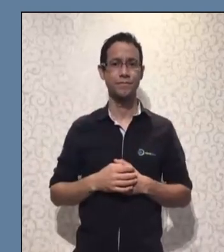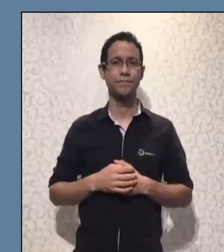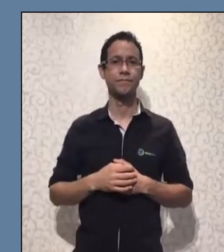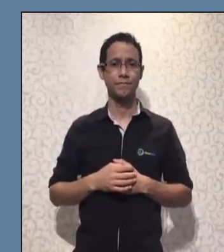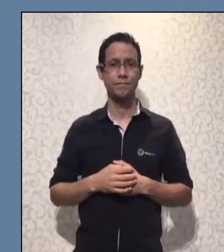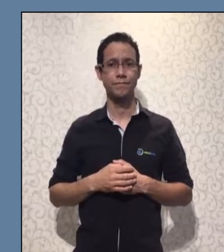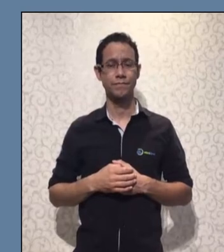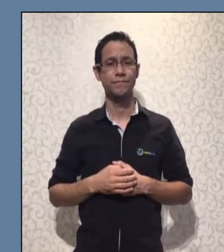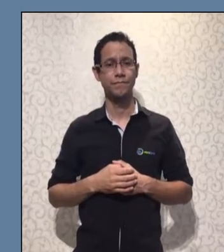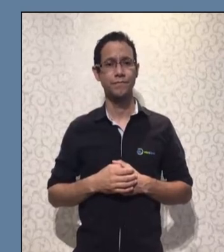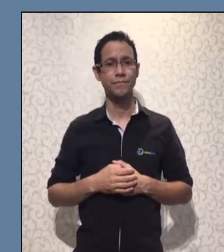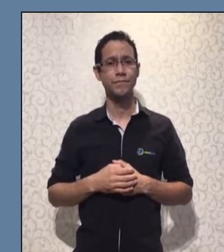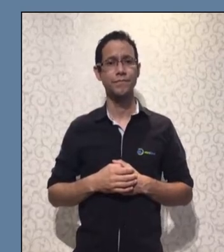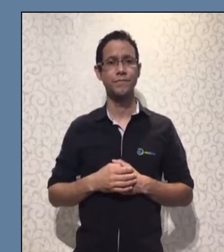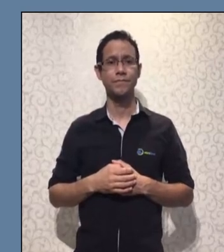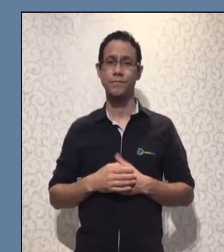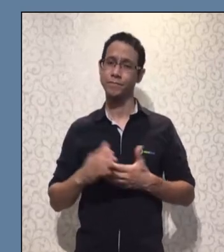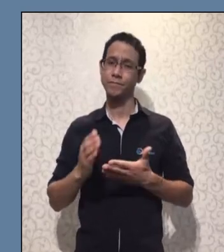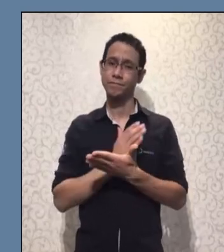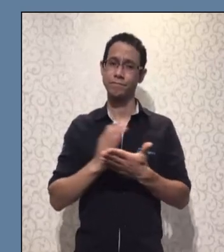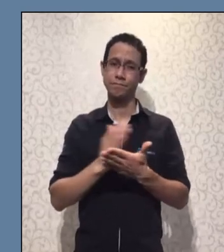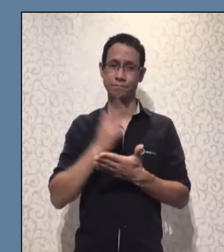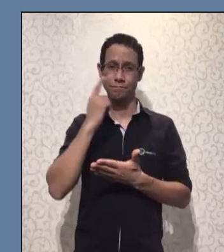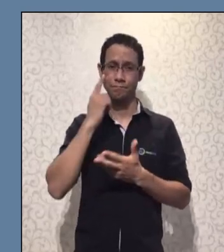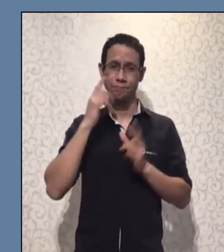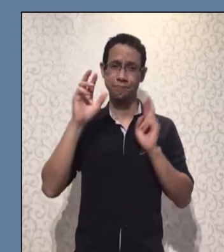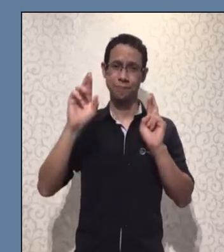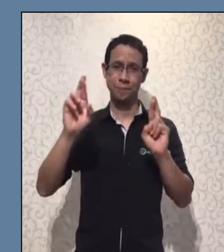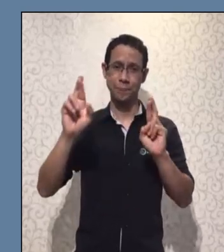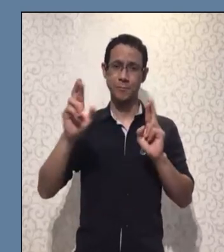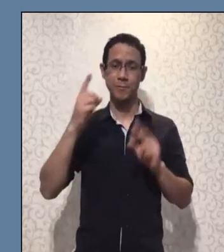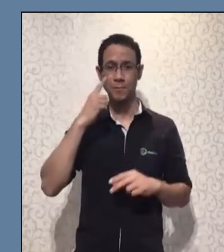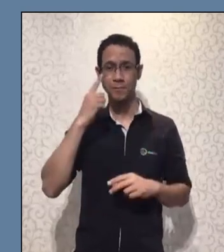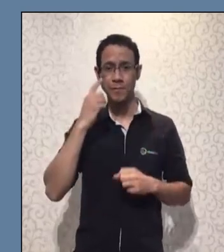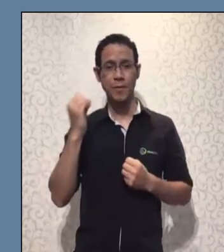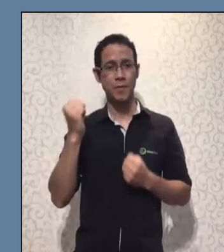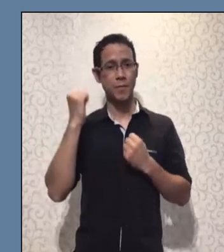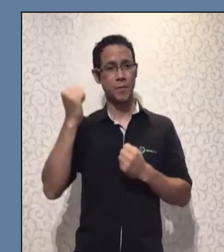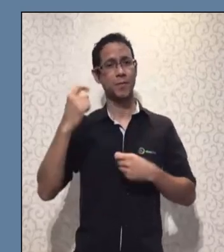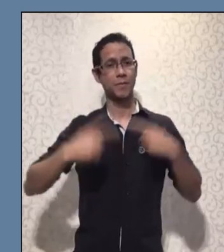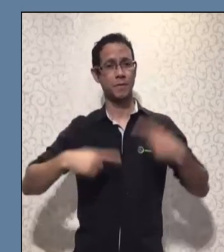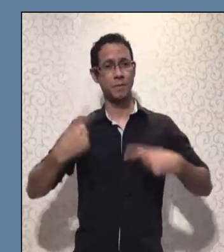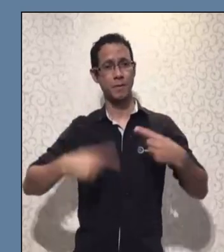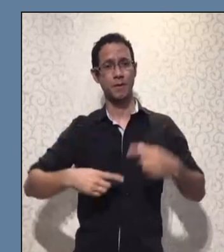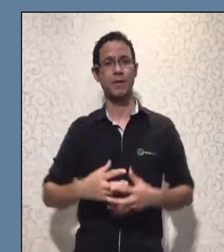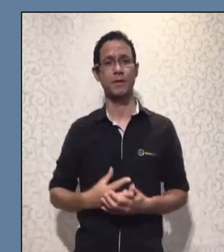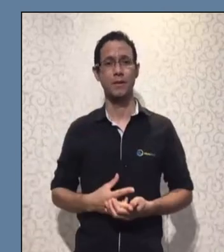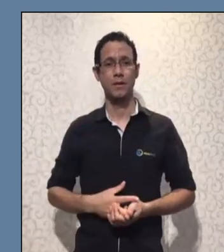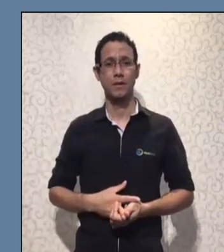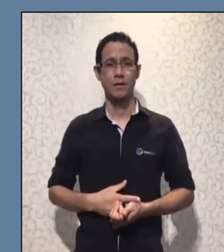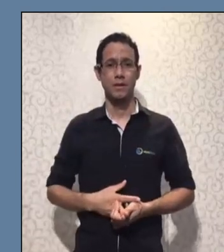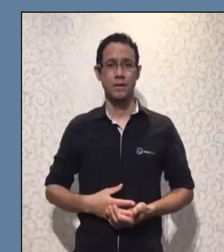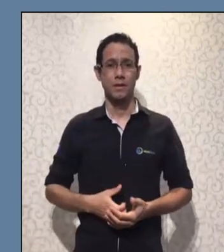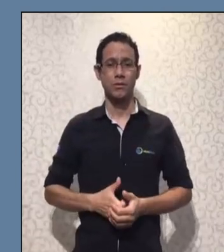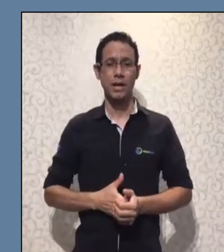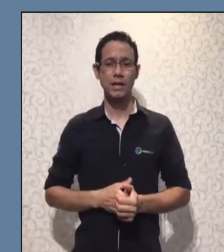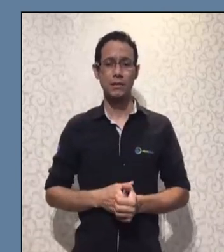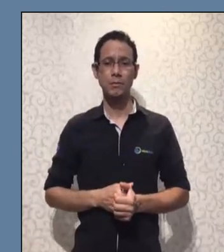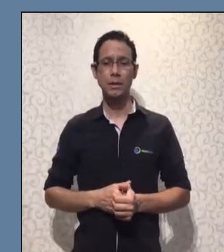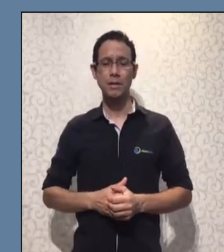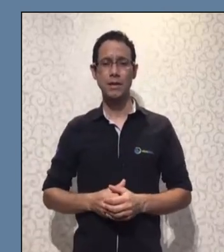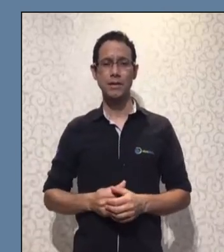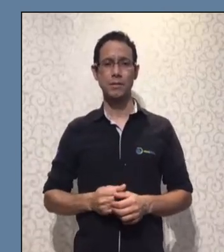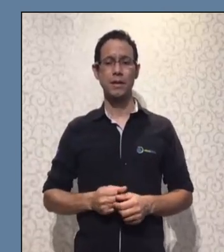Alguma esperança temos que ter, né, na força desses debates, né? Na força com que eles vêm